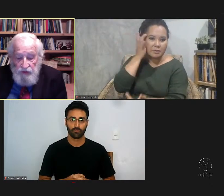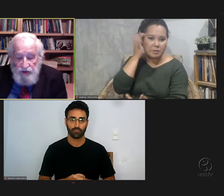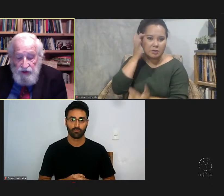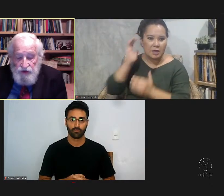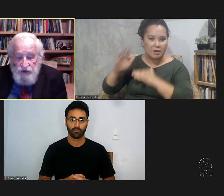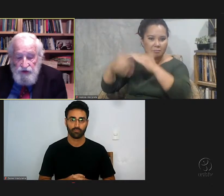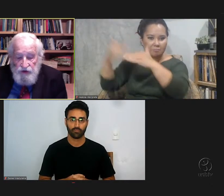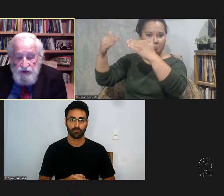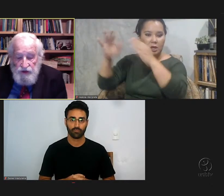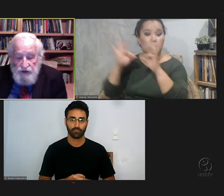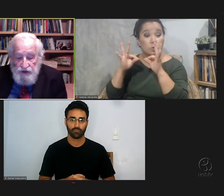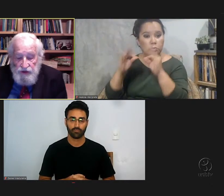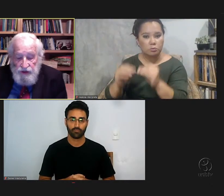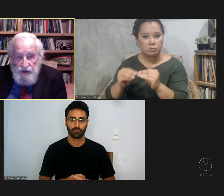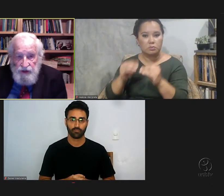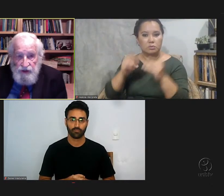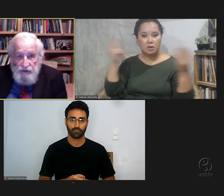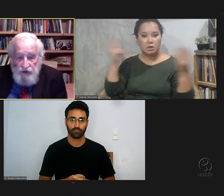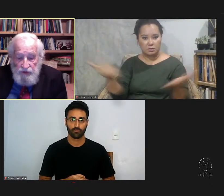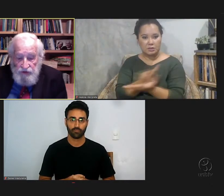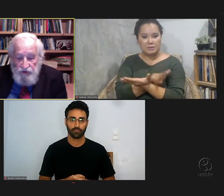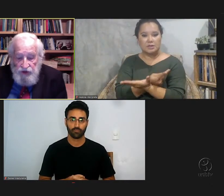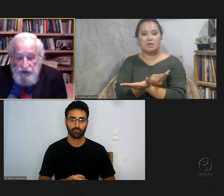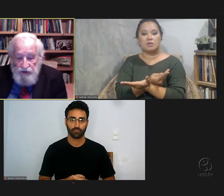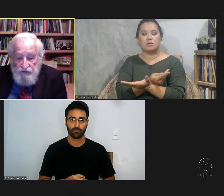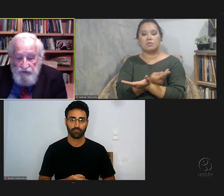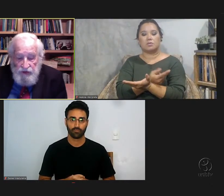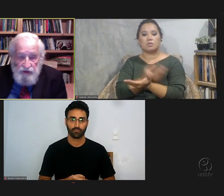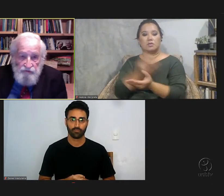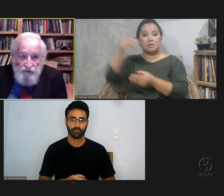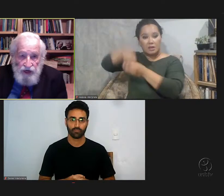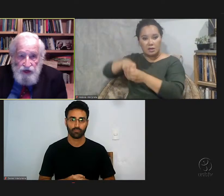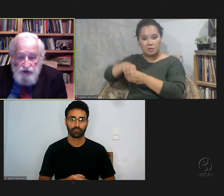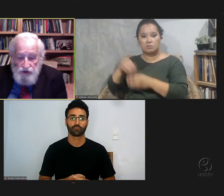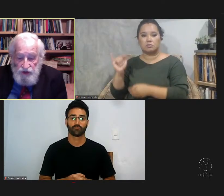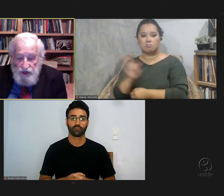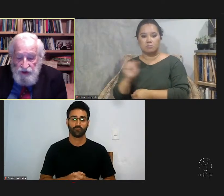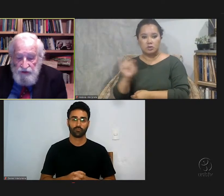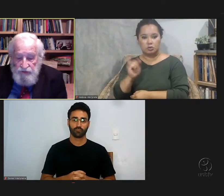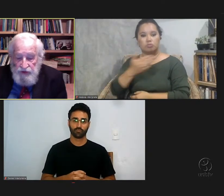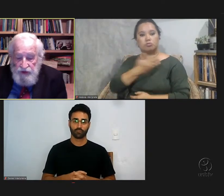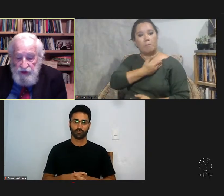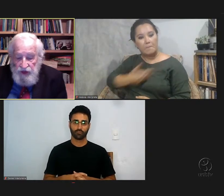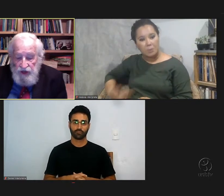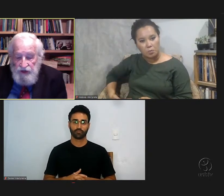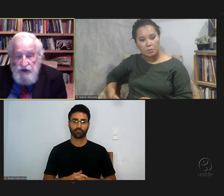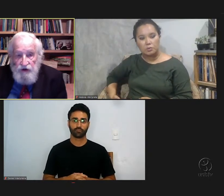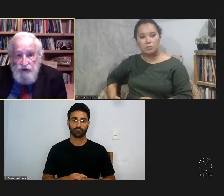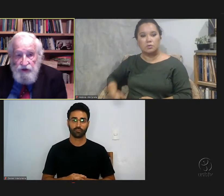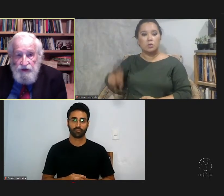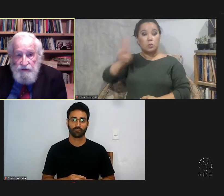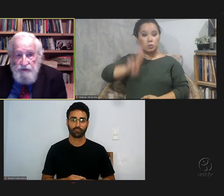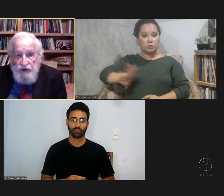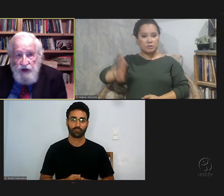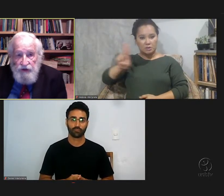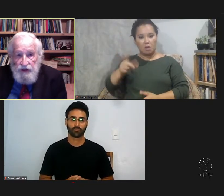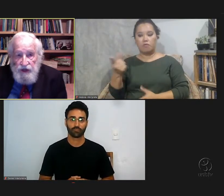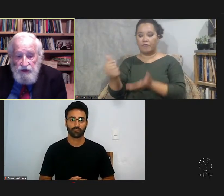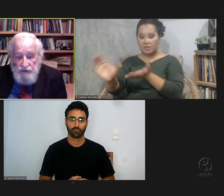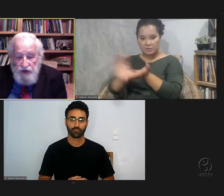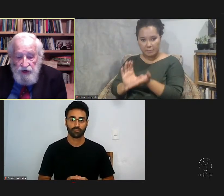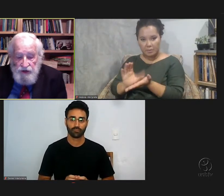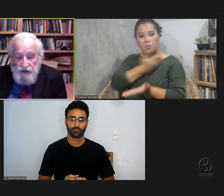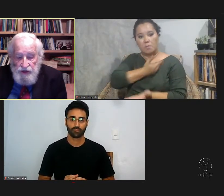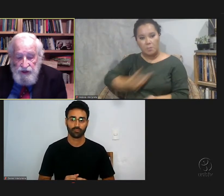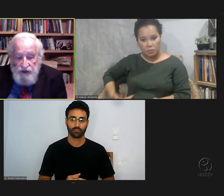foi, em sua maior parte, desenvolvido em instituições públicas com financiamento público e, muitos anos